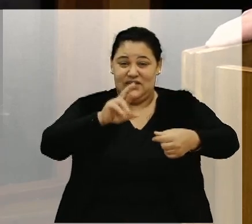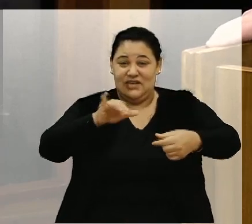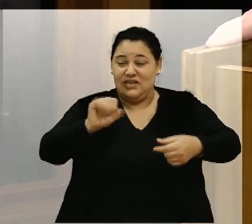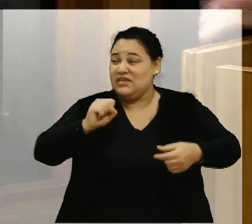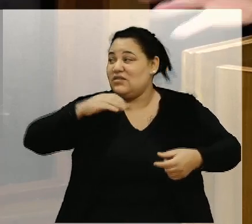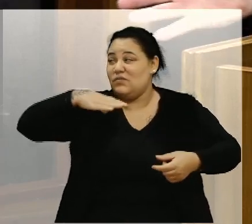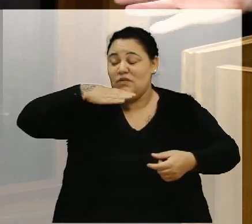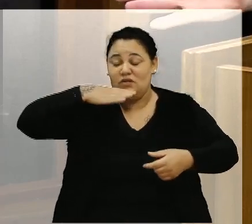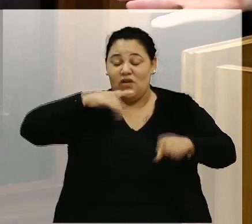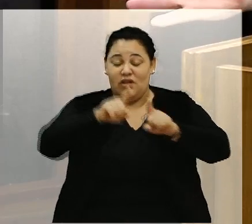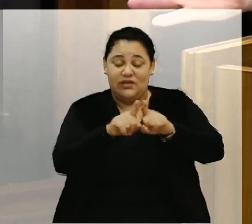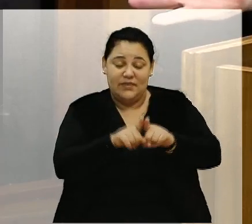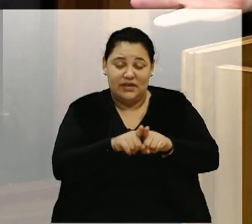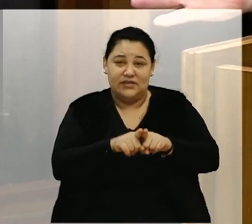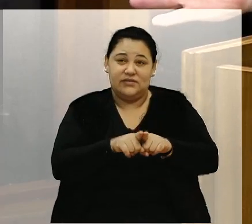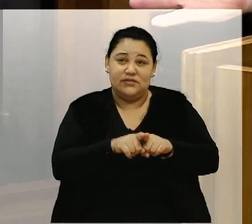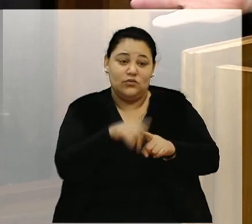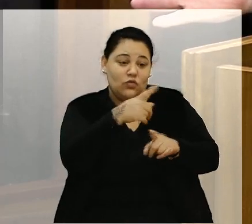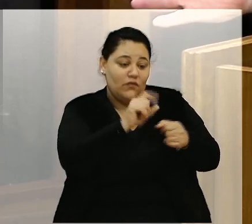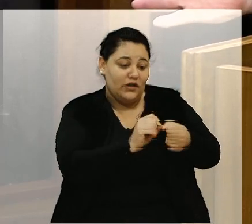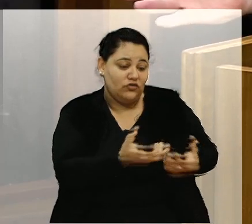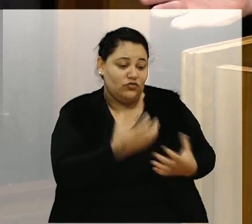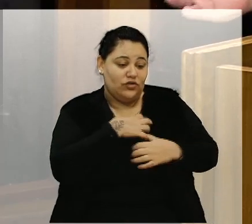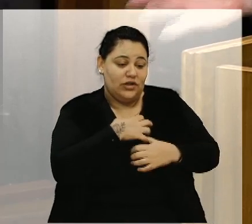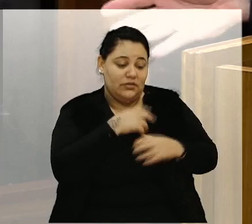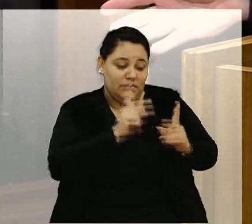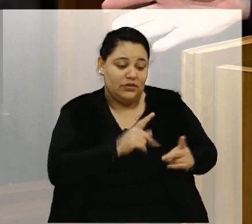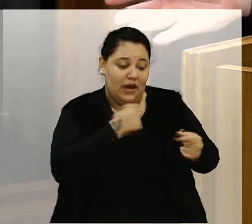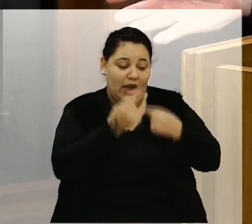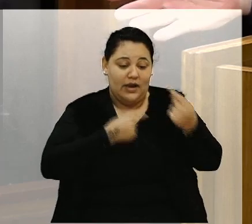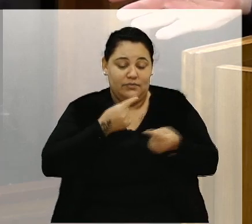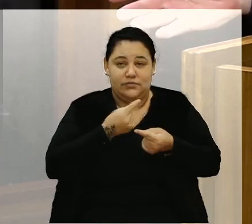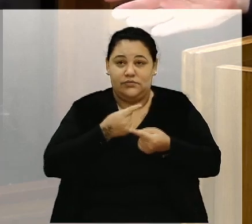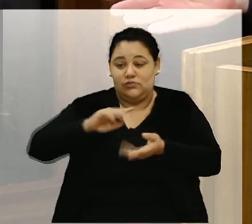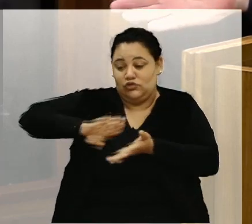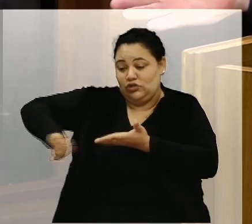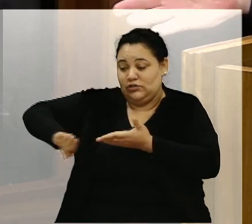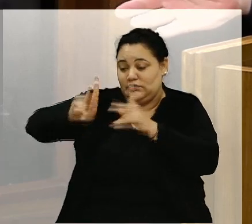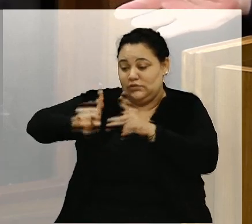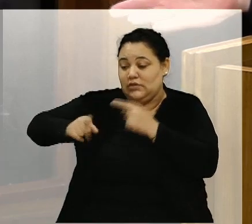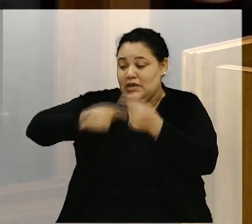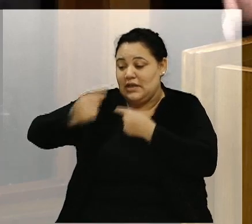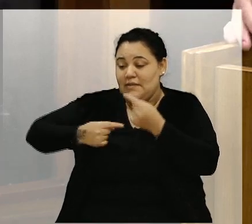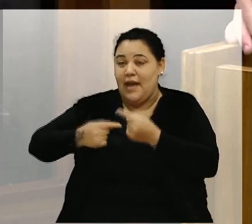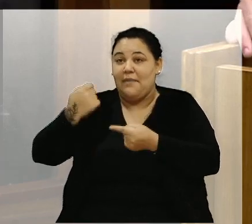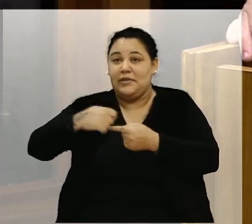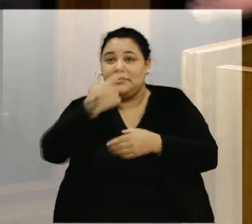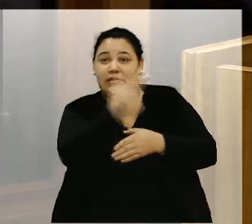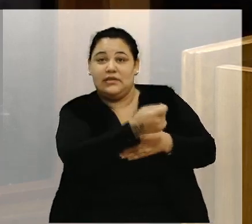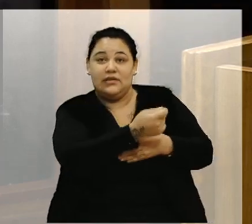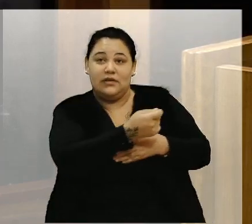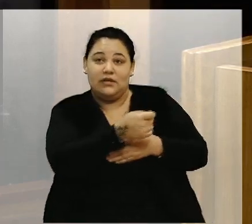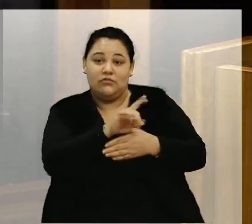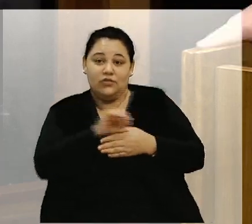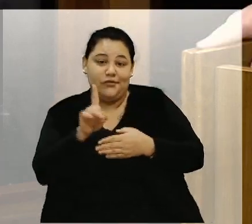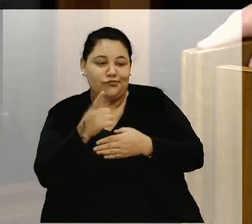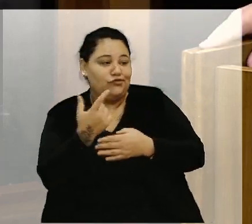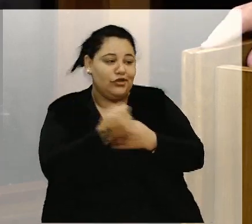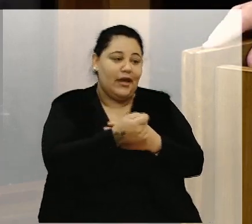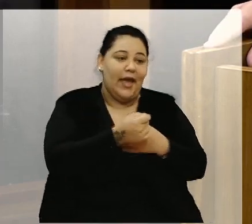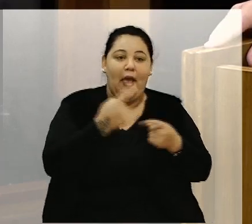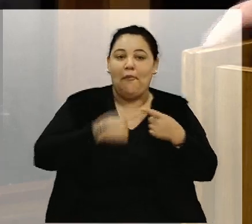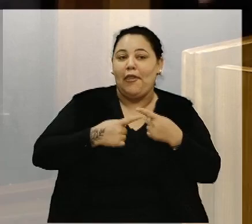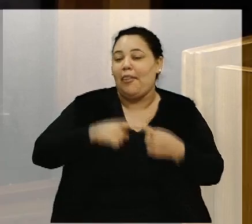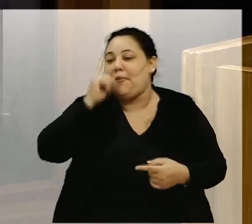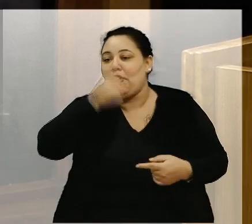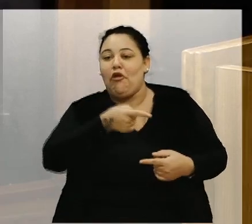partes. Tu faz de um jeito, as pessoas reclamam. Se tu tira, a pessoa reclama, mas vou ter que sair. Aí tu não tira, a pessoa, mas por que não mandou sair? Por que